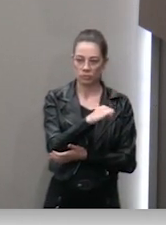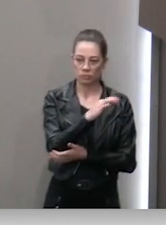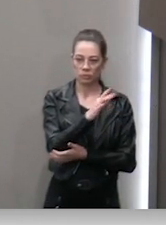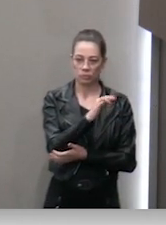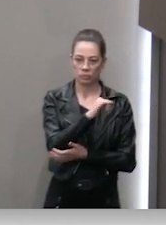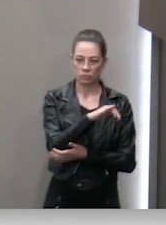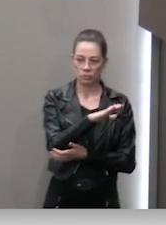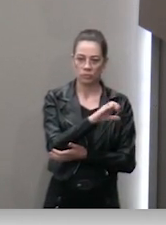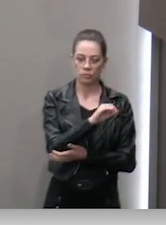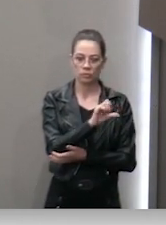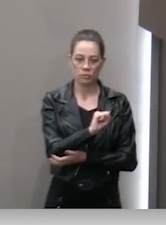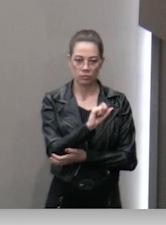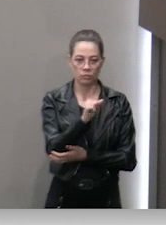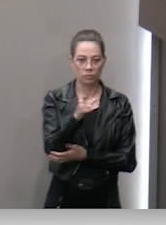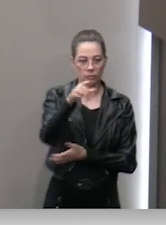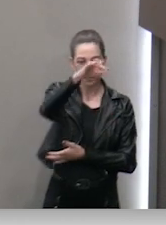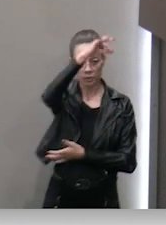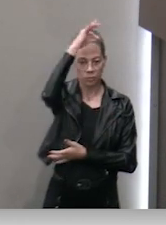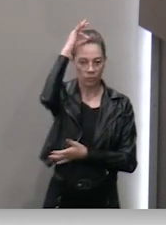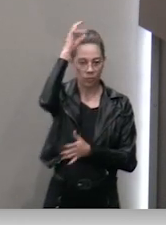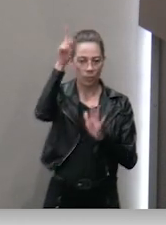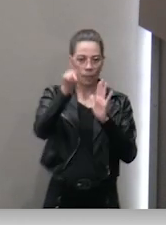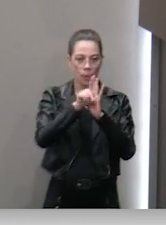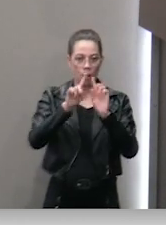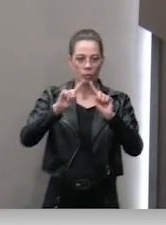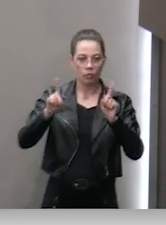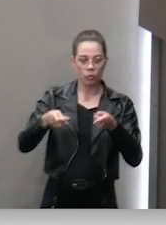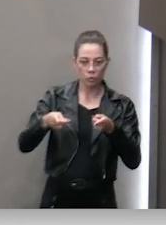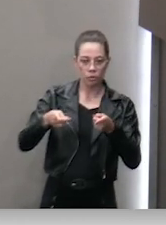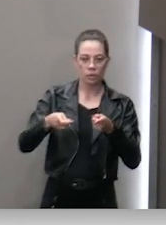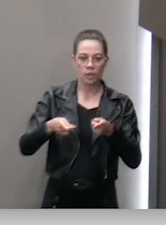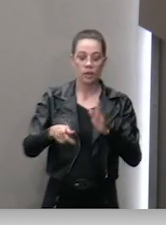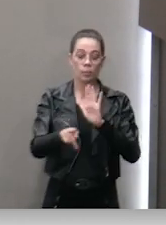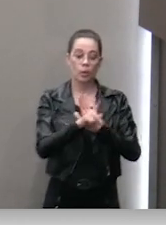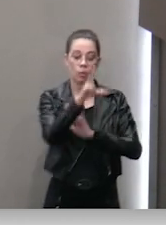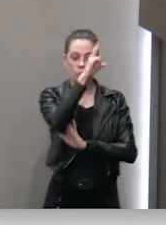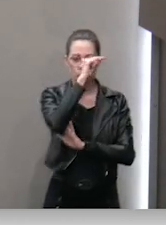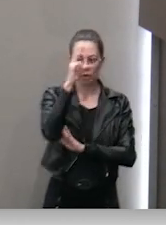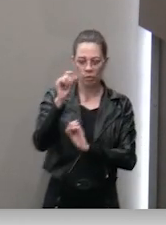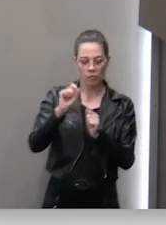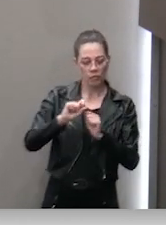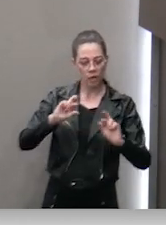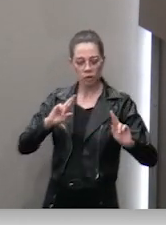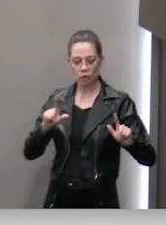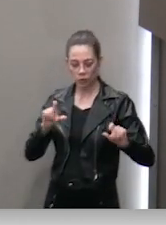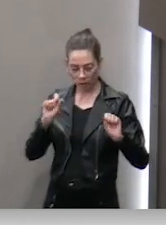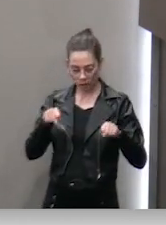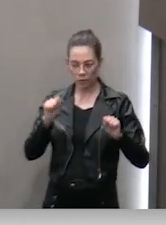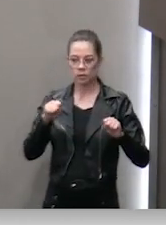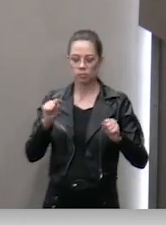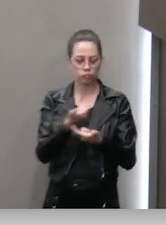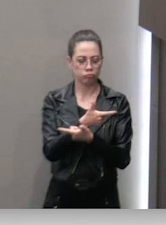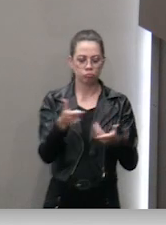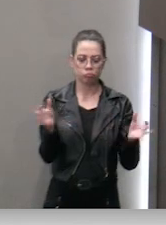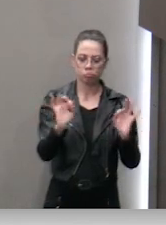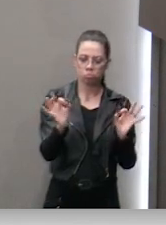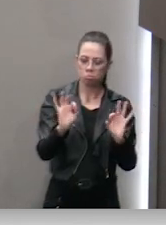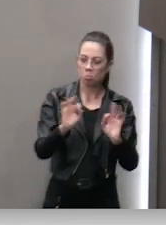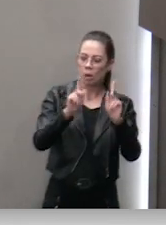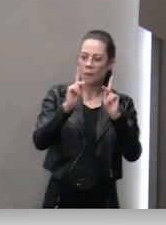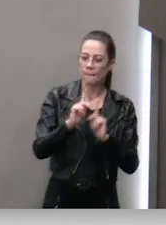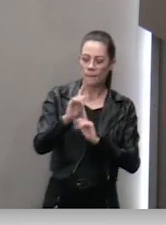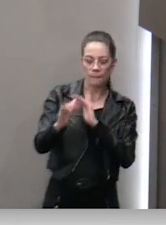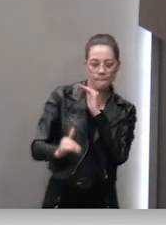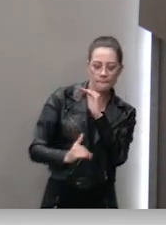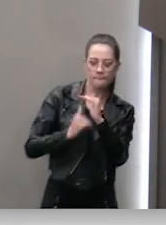espírito dos funcionários públicos do município, que fazem a diferença. E não tinha pessoa